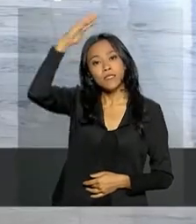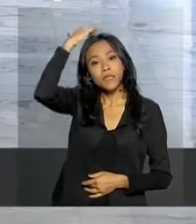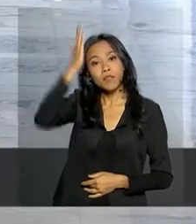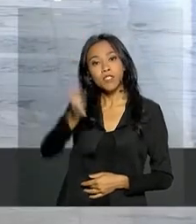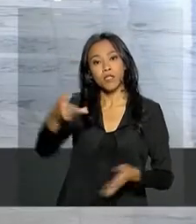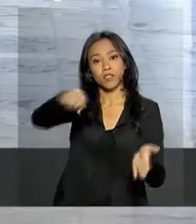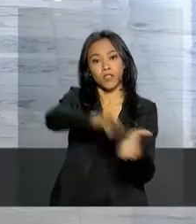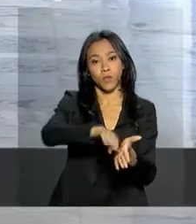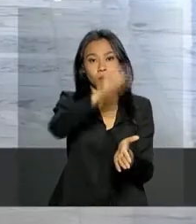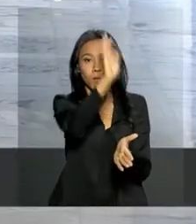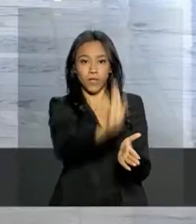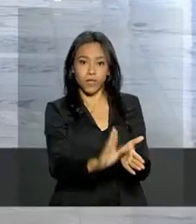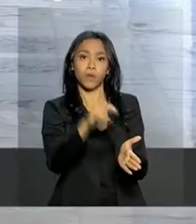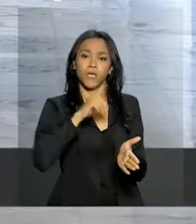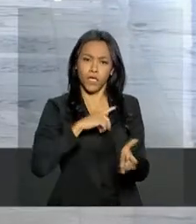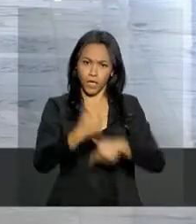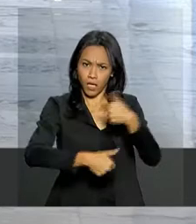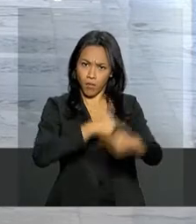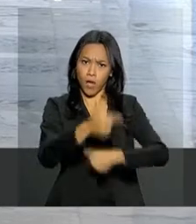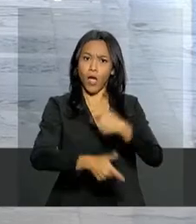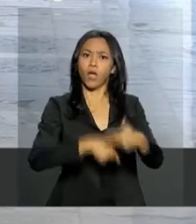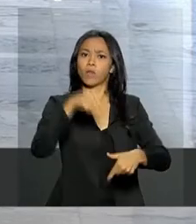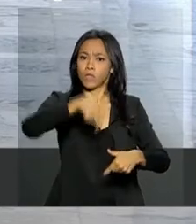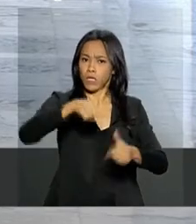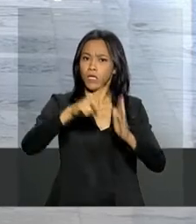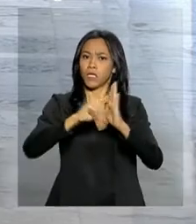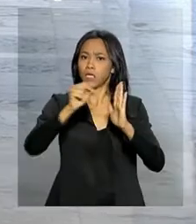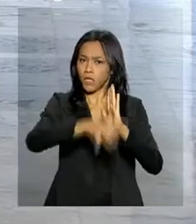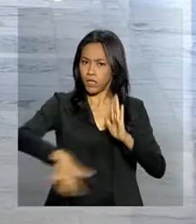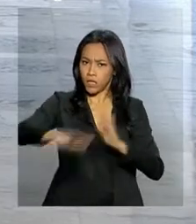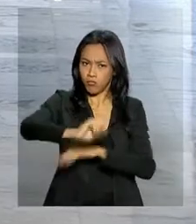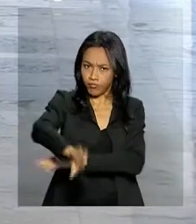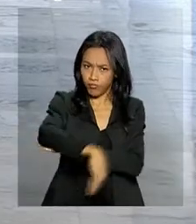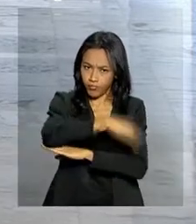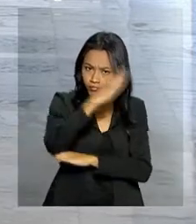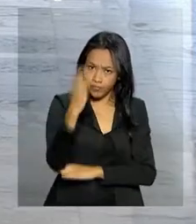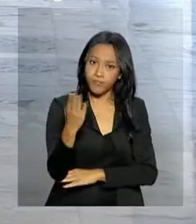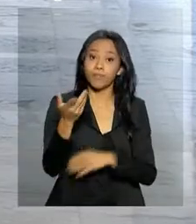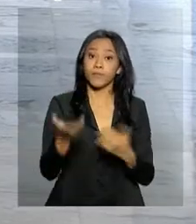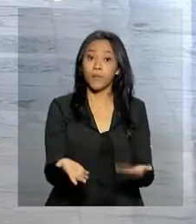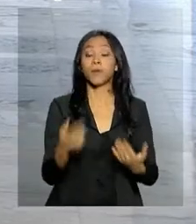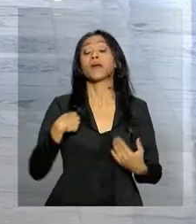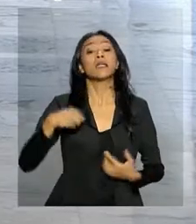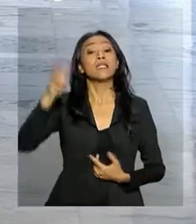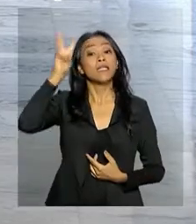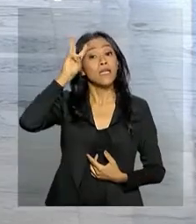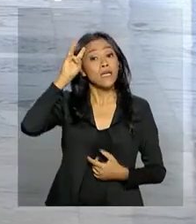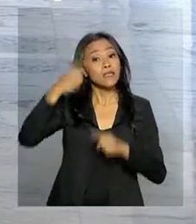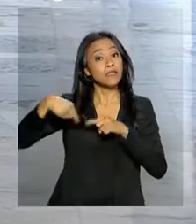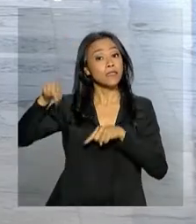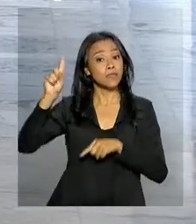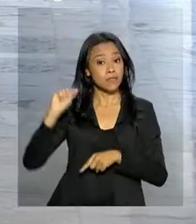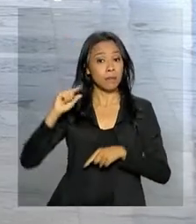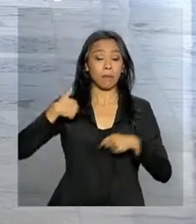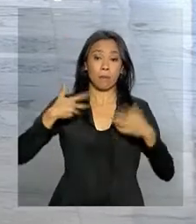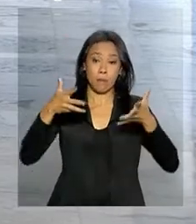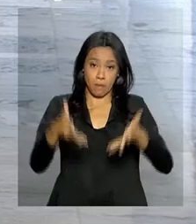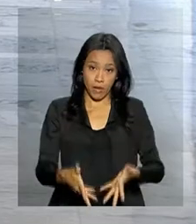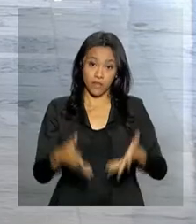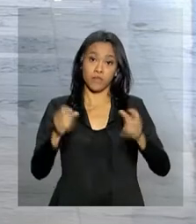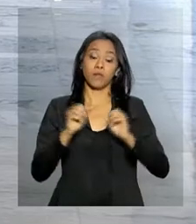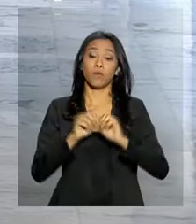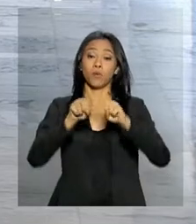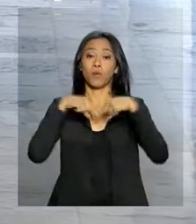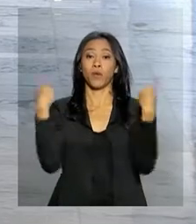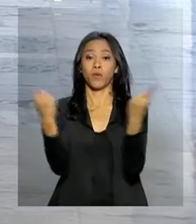tem despachos internos aqui no palácio do planalto durante todo dia nesta terça feira ele participou da assembléia geral das nações unidas em nova